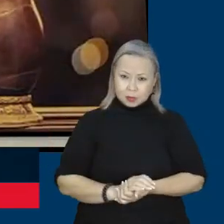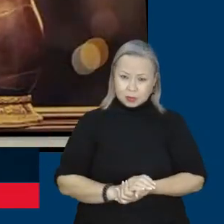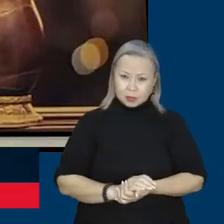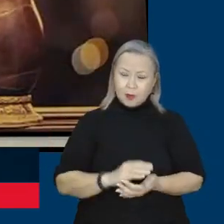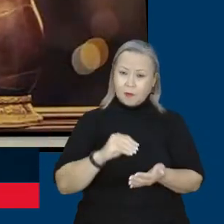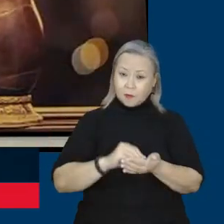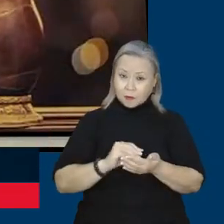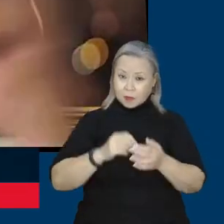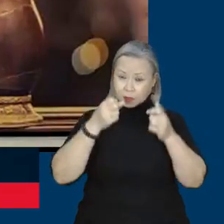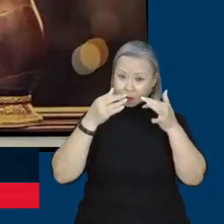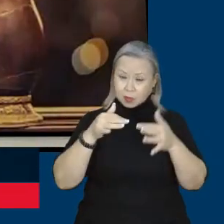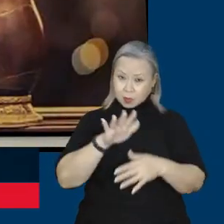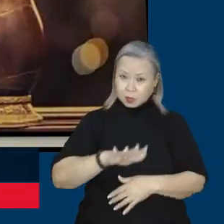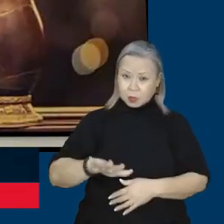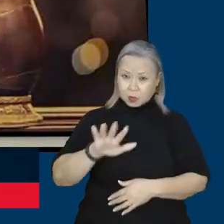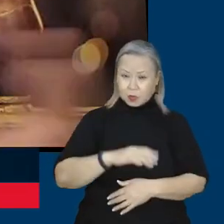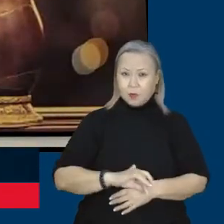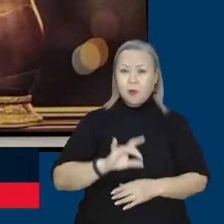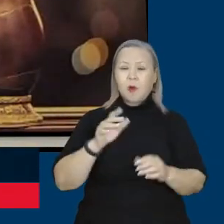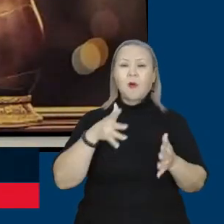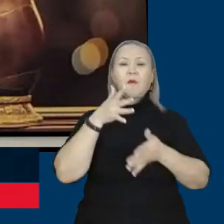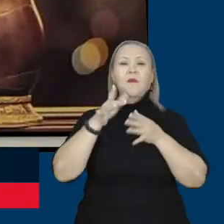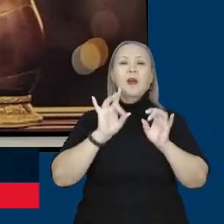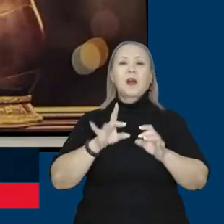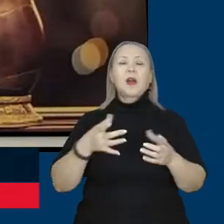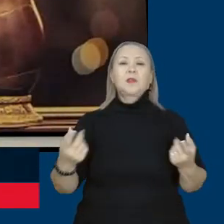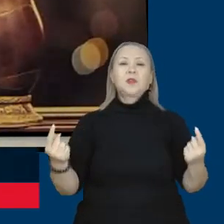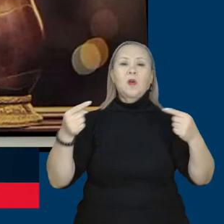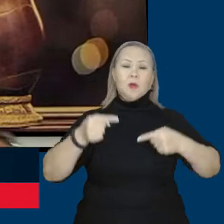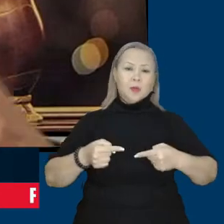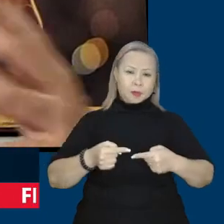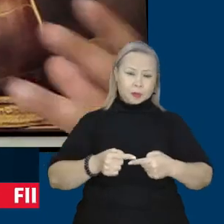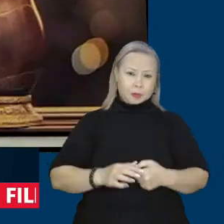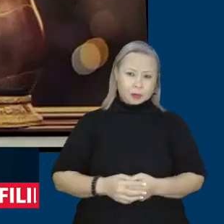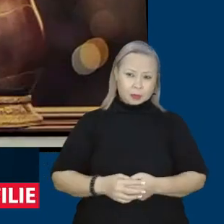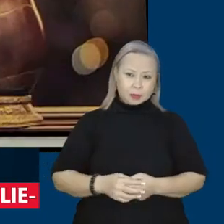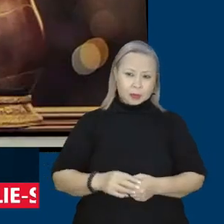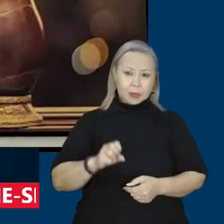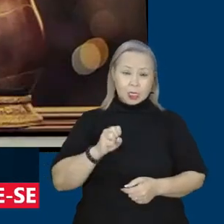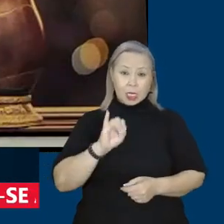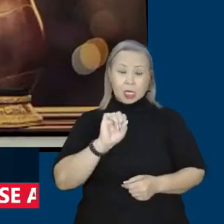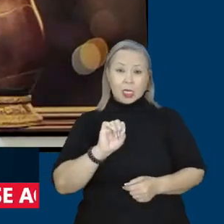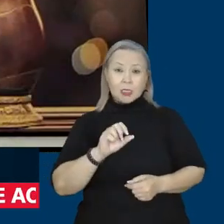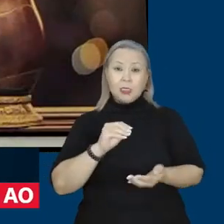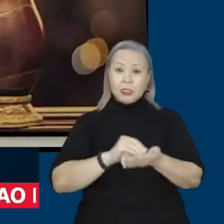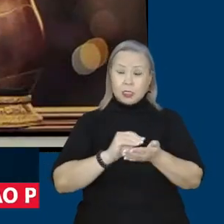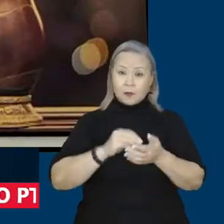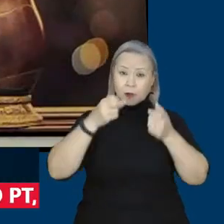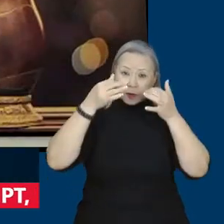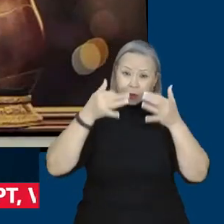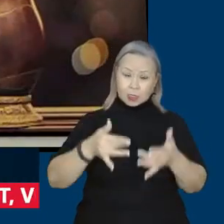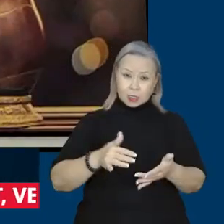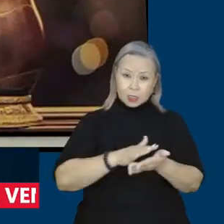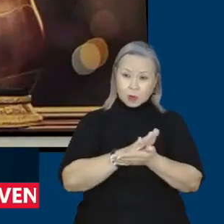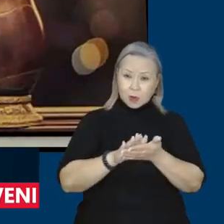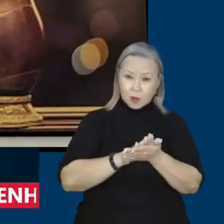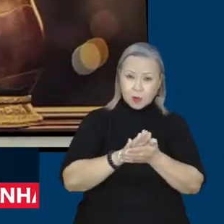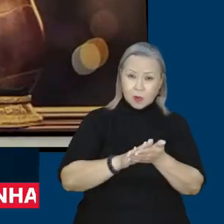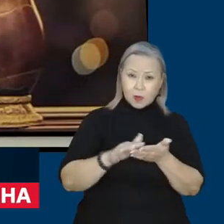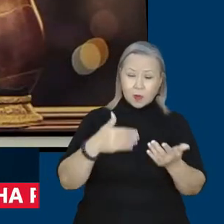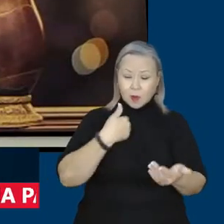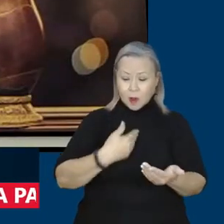todos já não tô falando só de oposição para cá e quem é a situação seria inexplicável para qualquer homem público